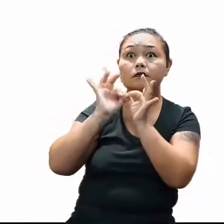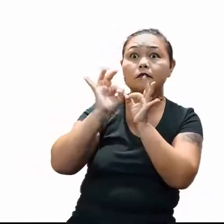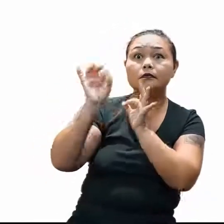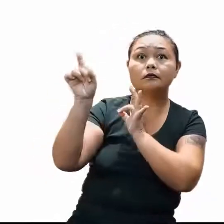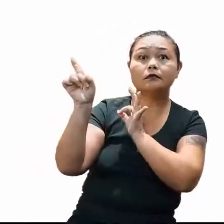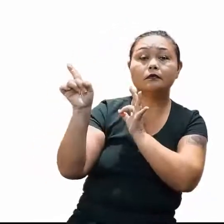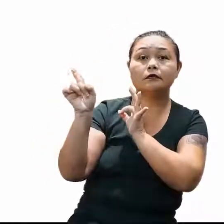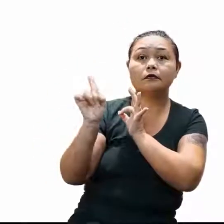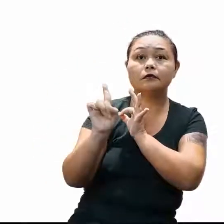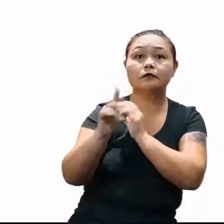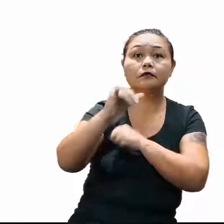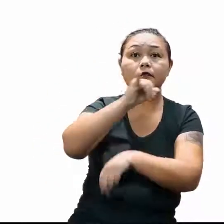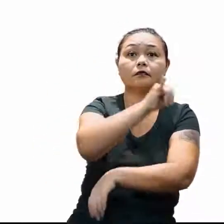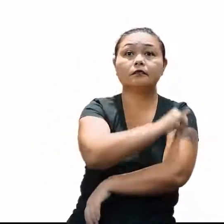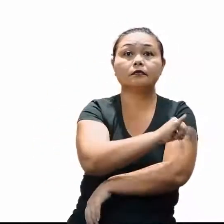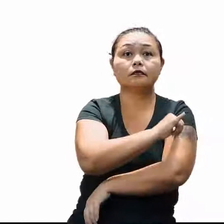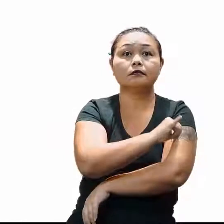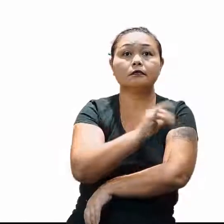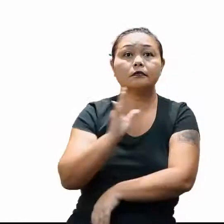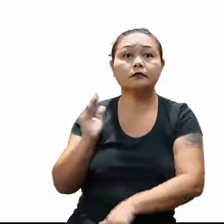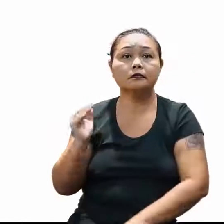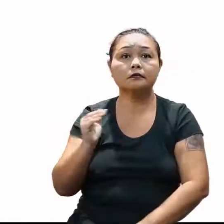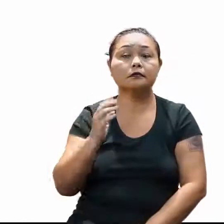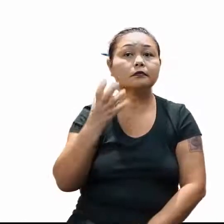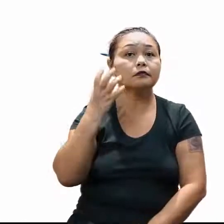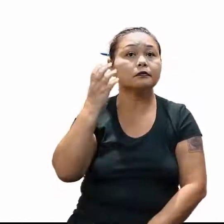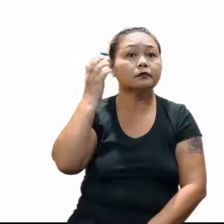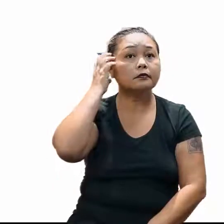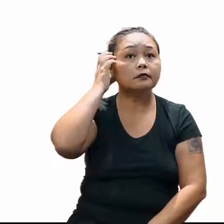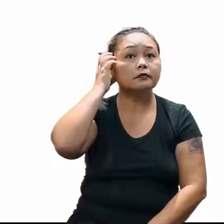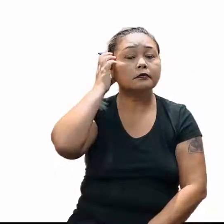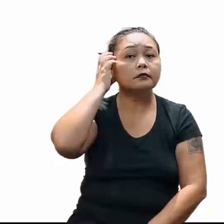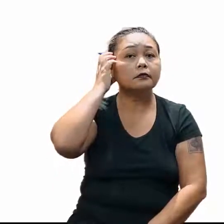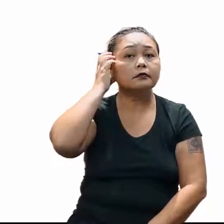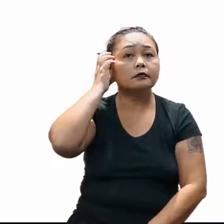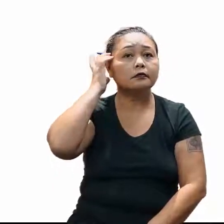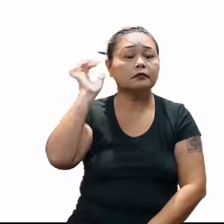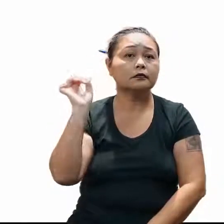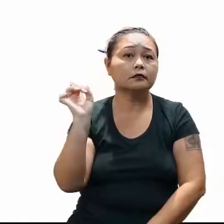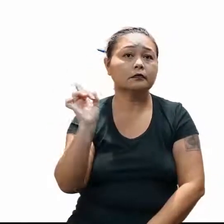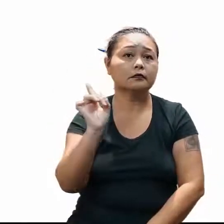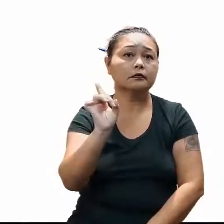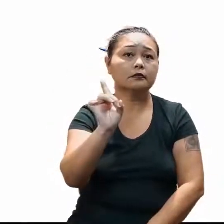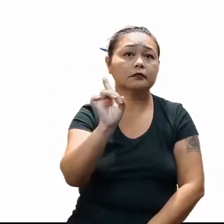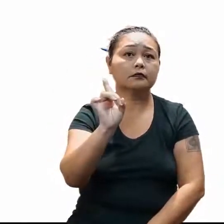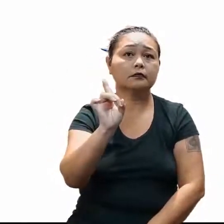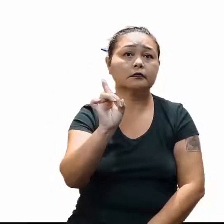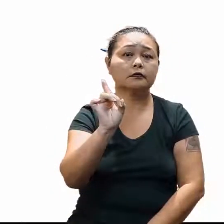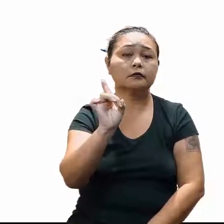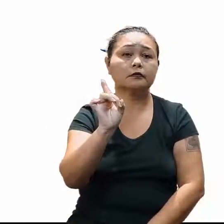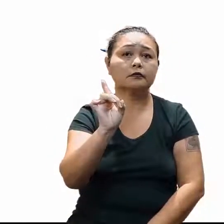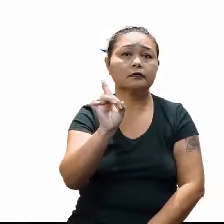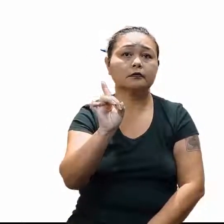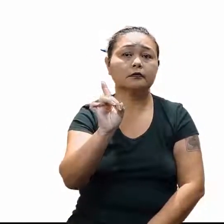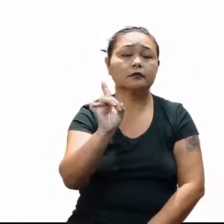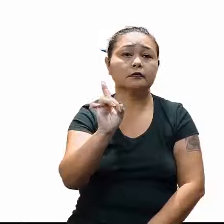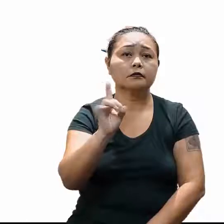aí. Ia do Rio de Janeiro, ia até Cuiabá. De Cuiabá ela pegava